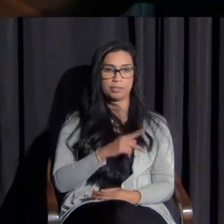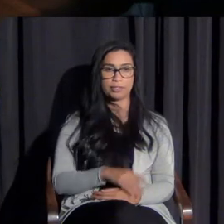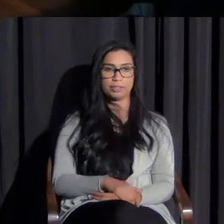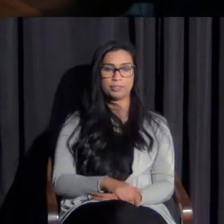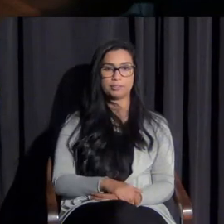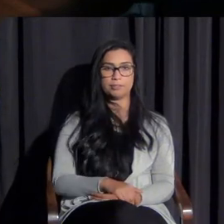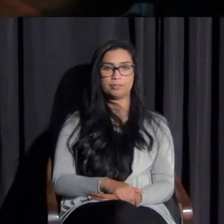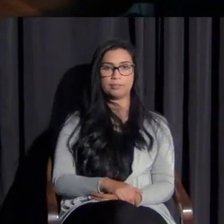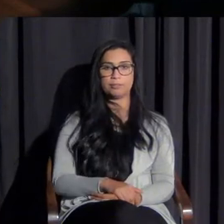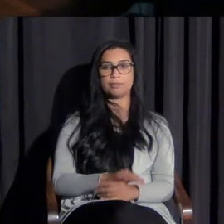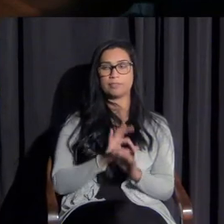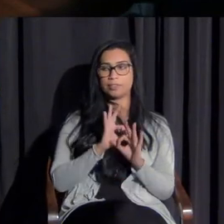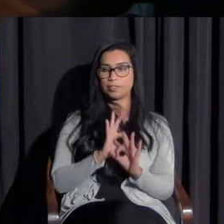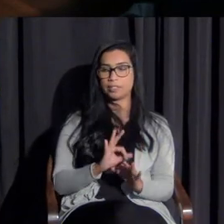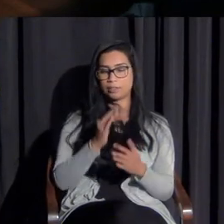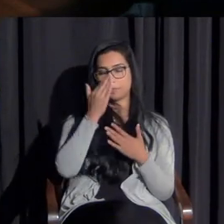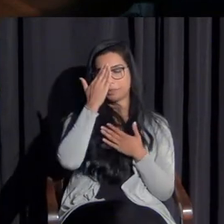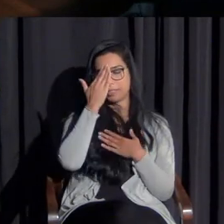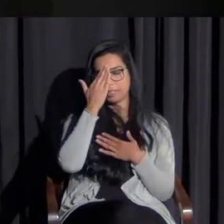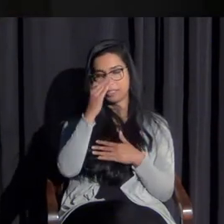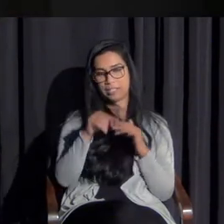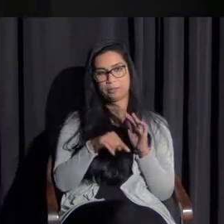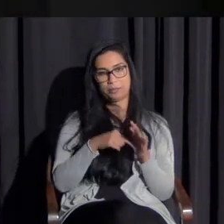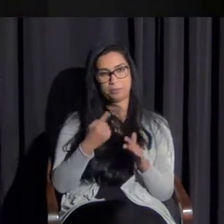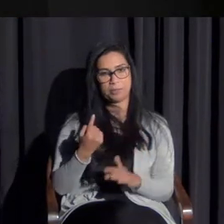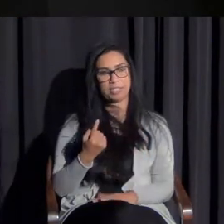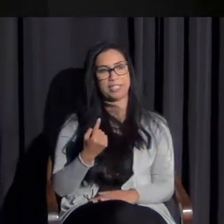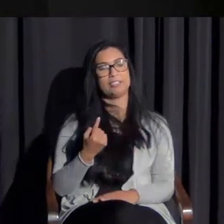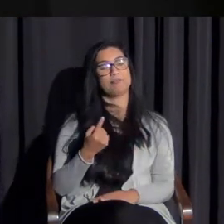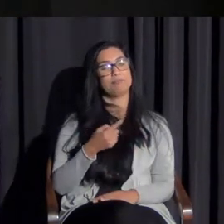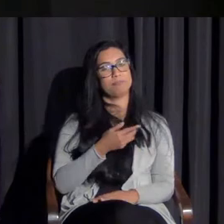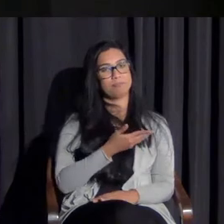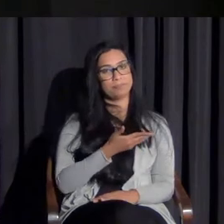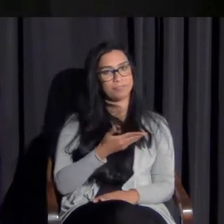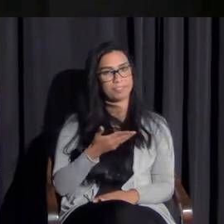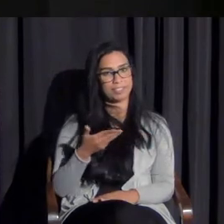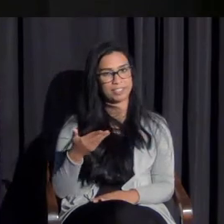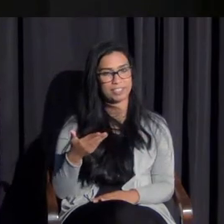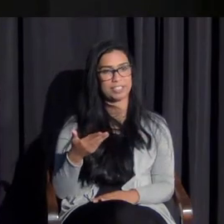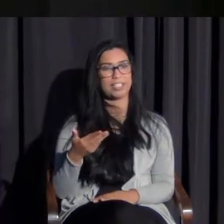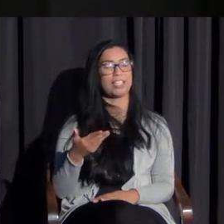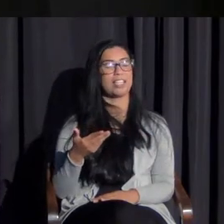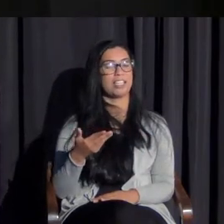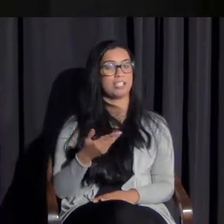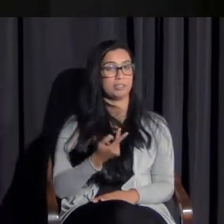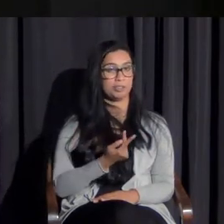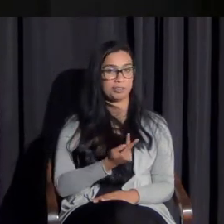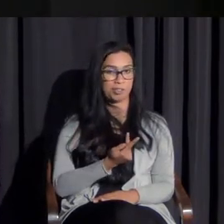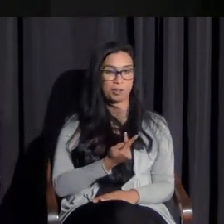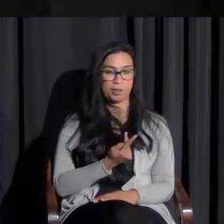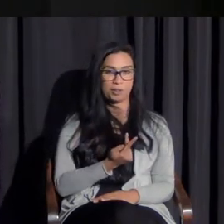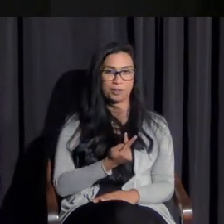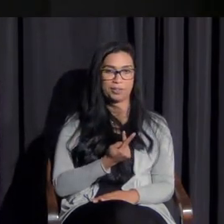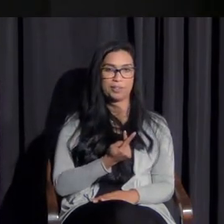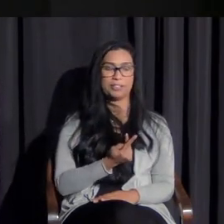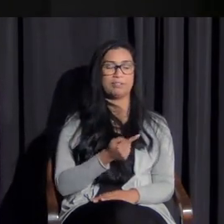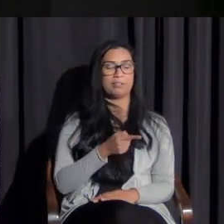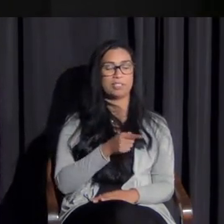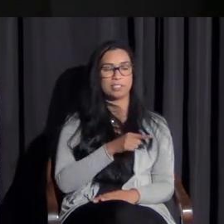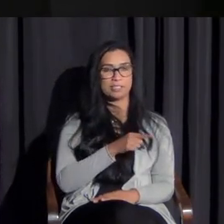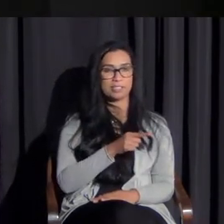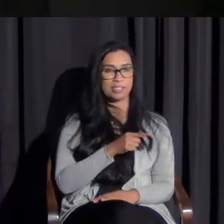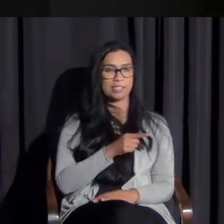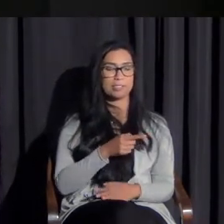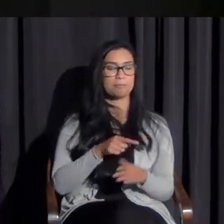Axé. Primeiro, quero agradecer tanto Márcia como Clariston pela explanação, né, pela partilha generosa também